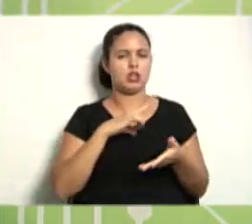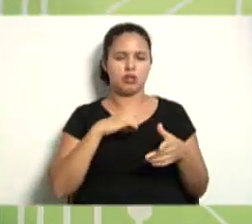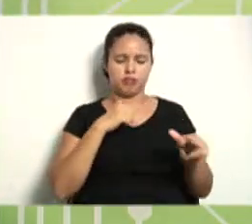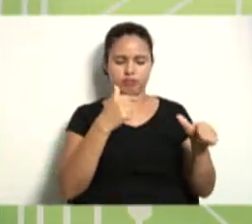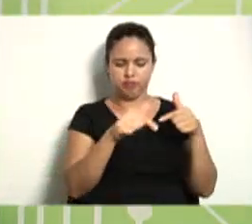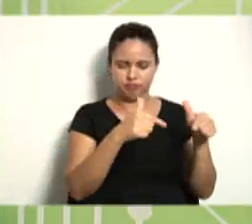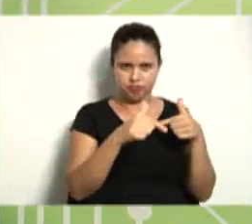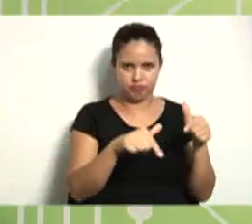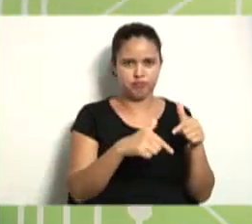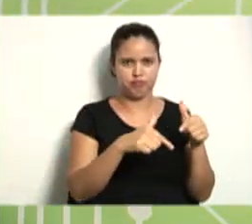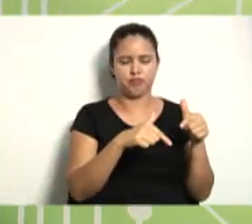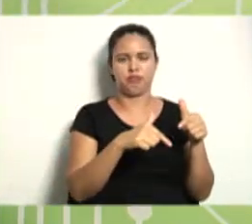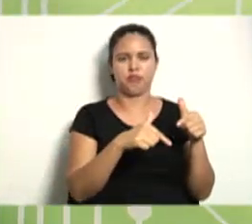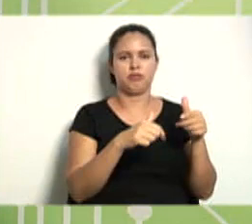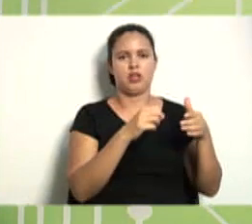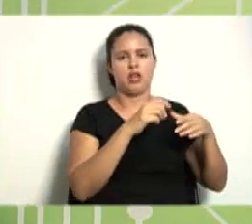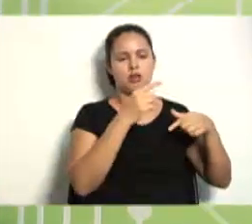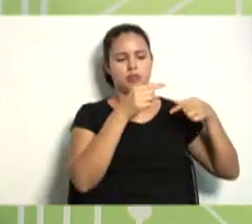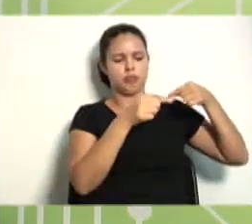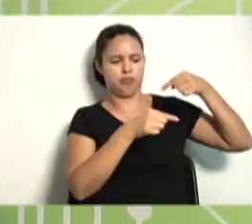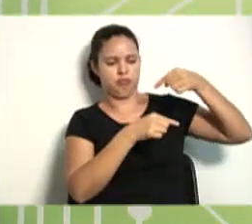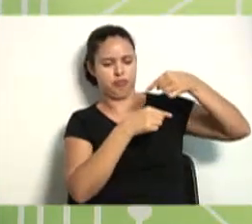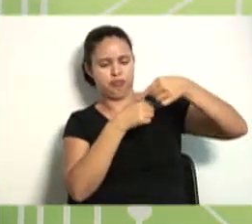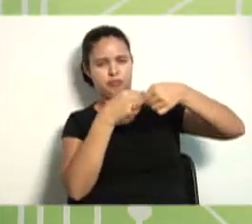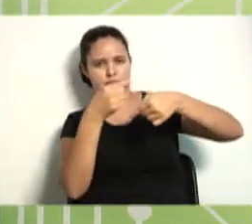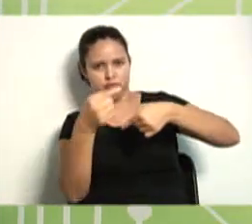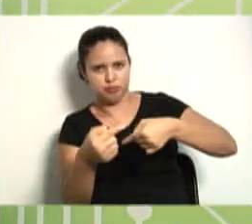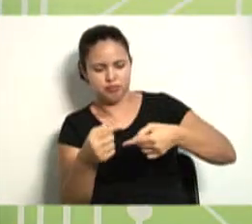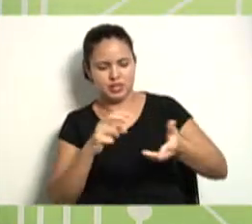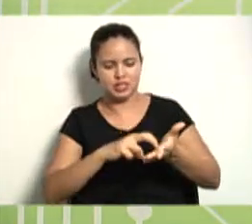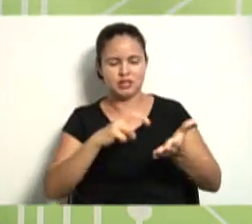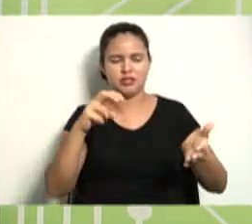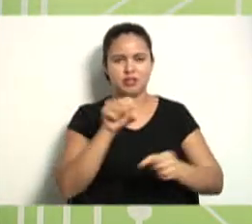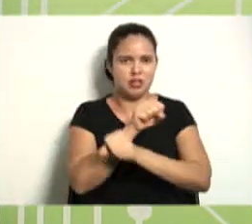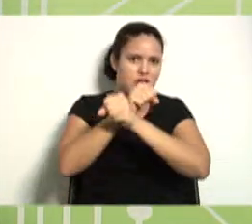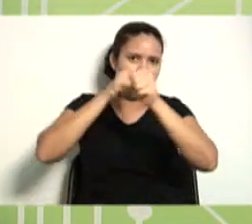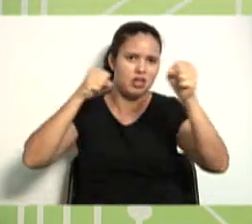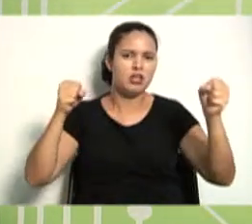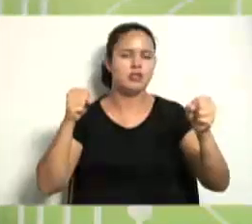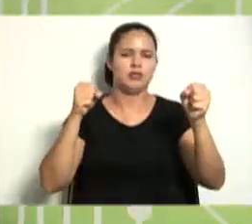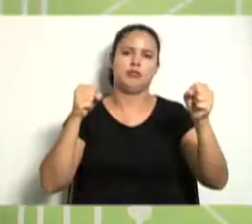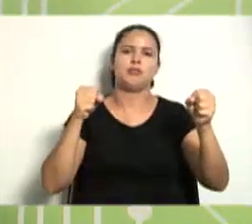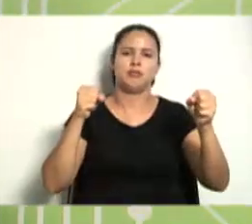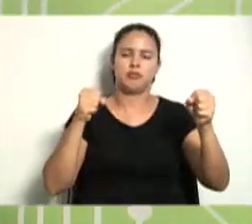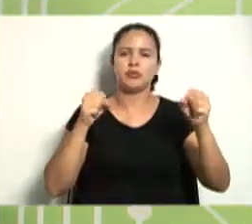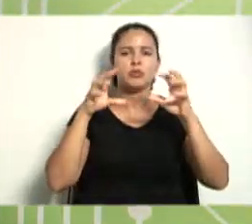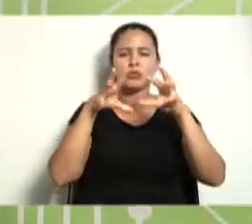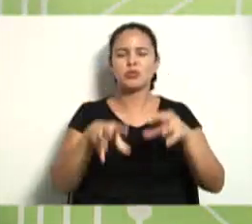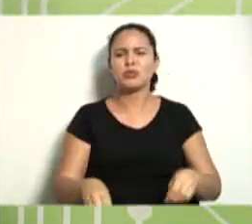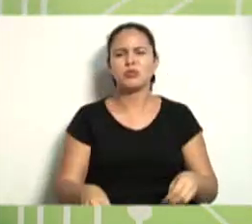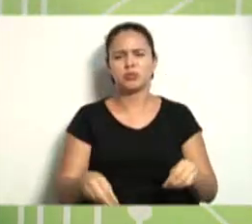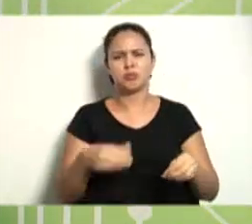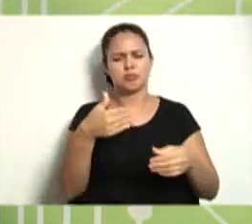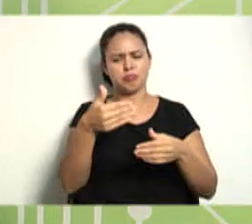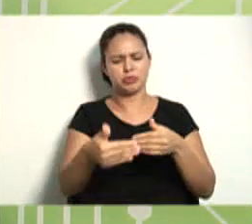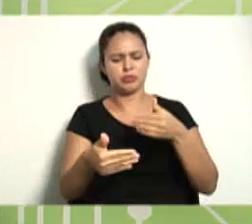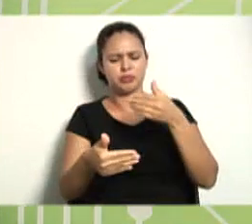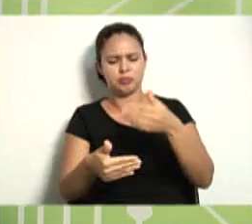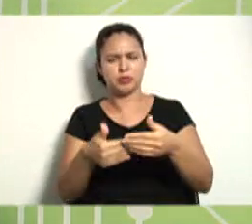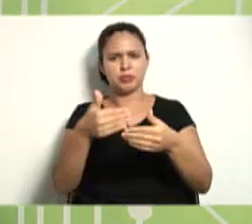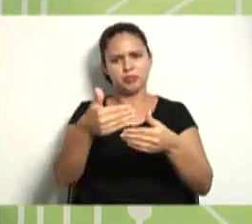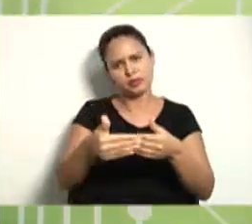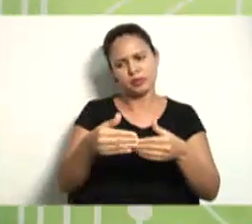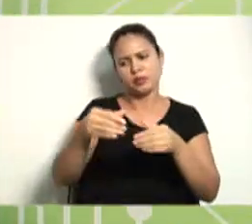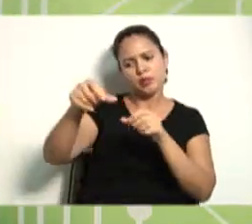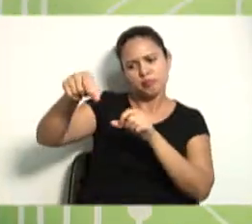realizada para você pela manhã partir o pão e passar a manteiga. Tudo isso, todos esses processos de plantar,